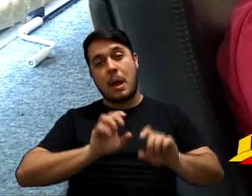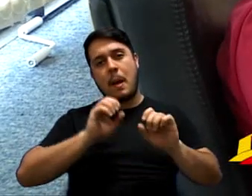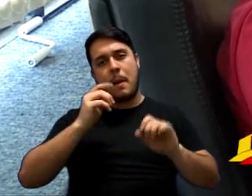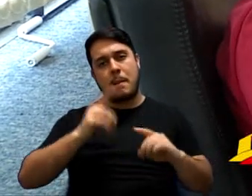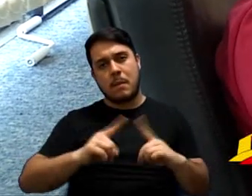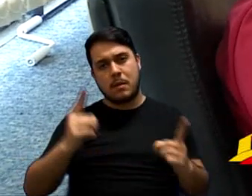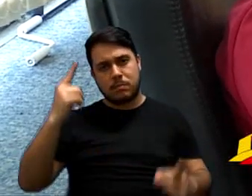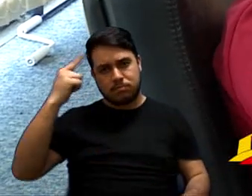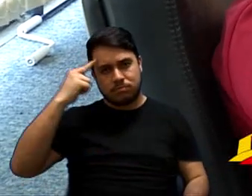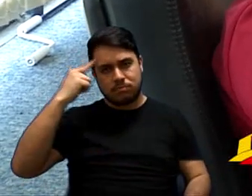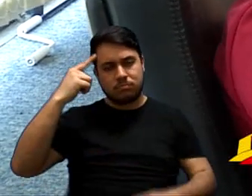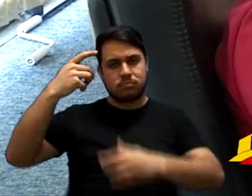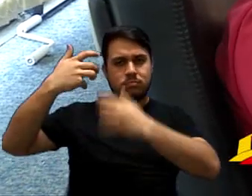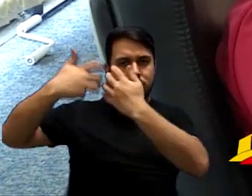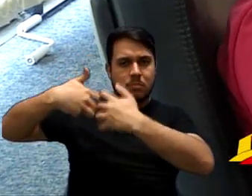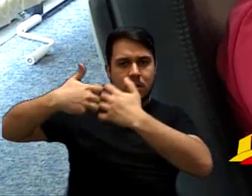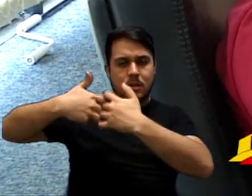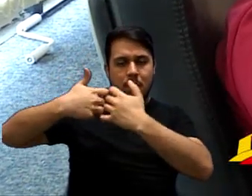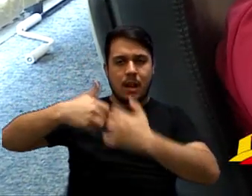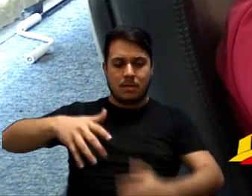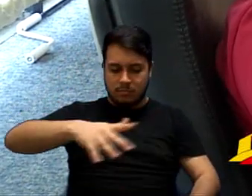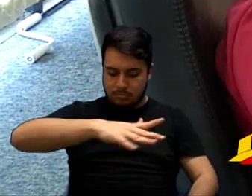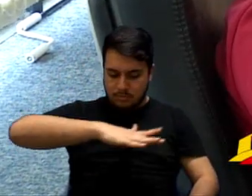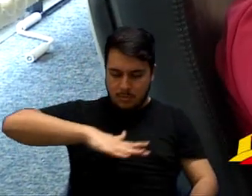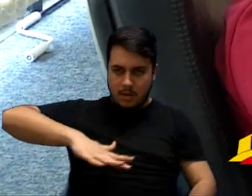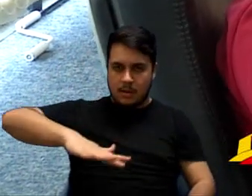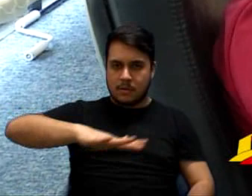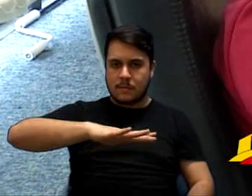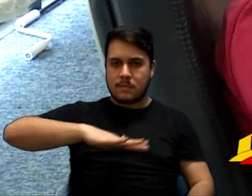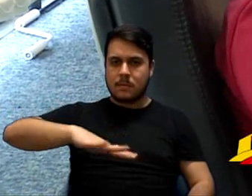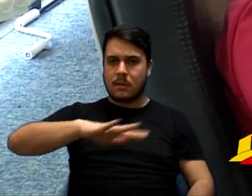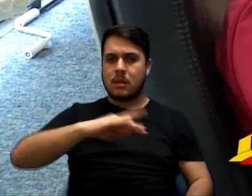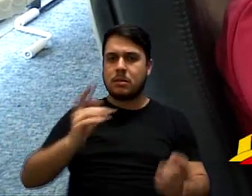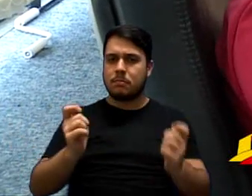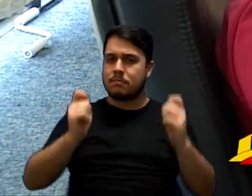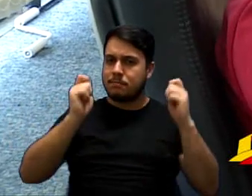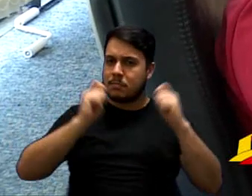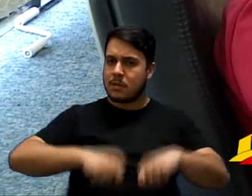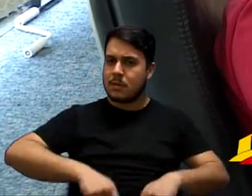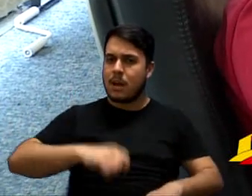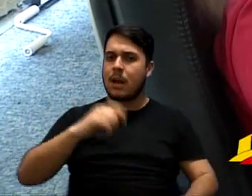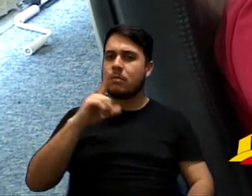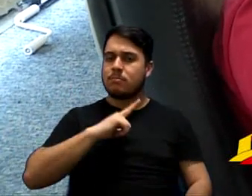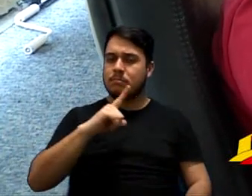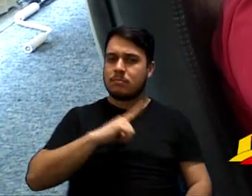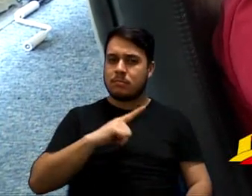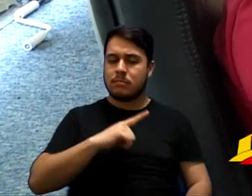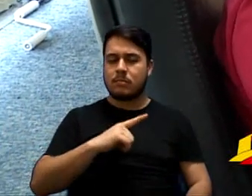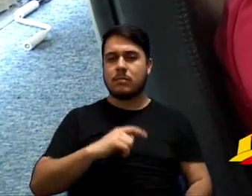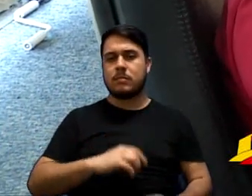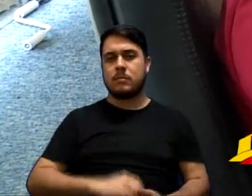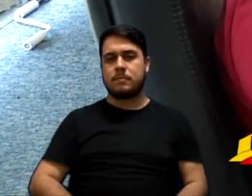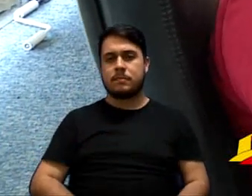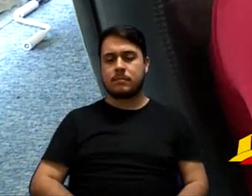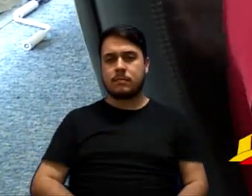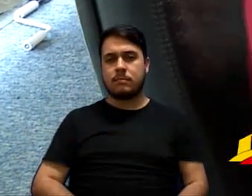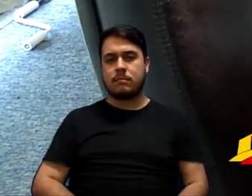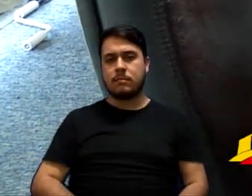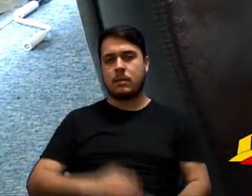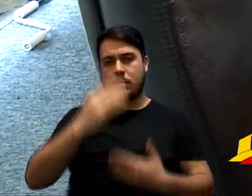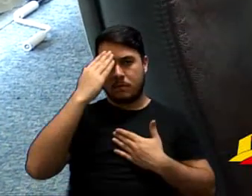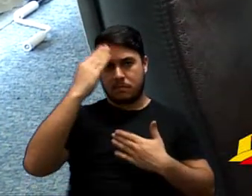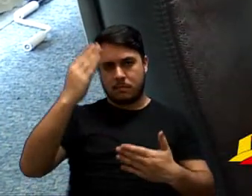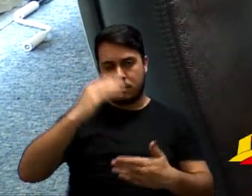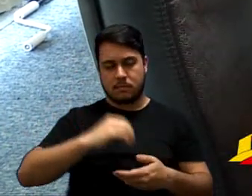pensar em nessas áreas que que tem esse potencial de de resgate de nascentes é isso